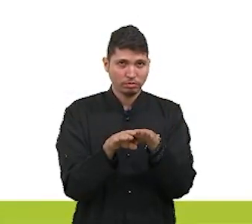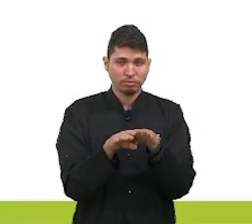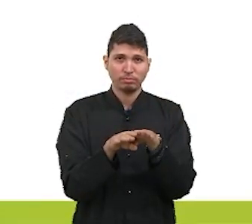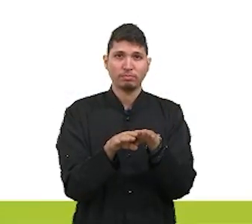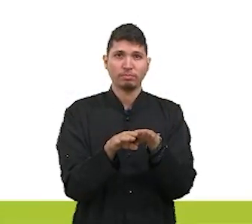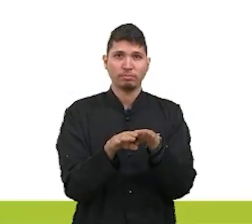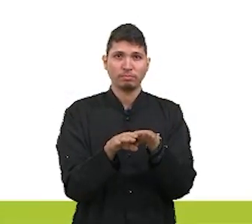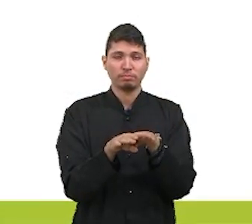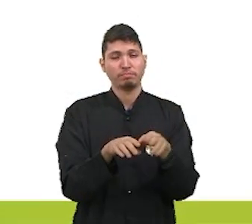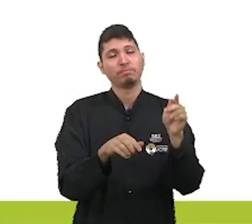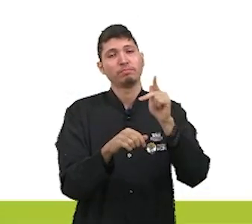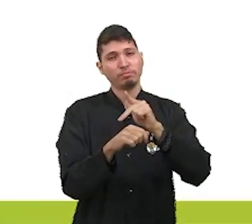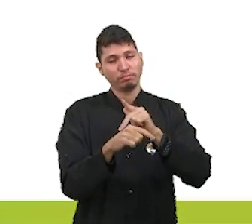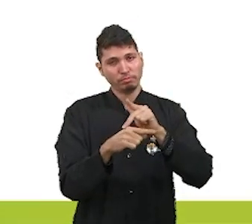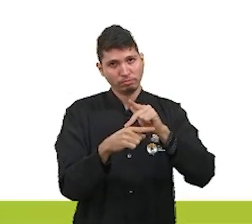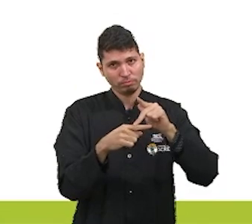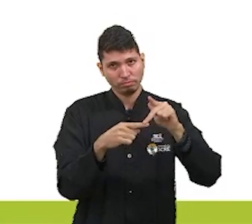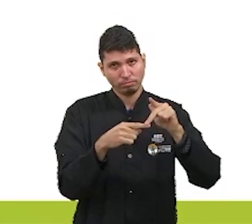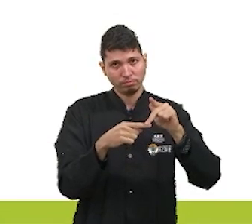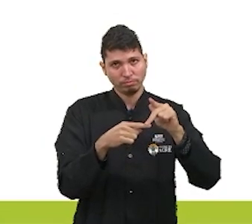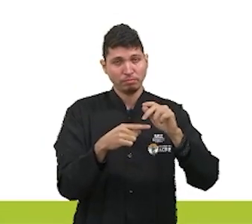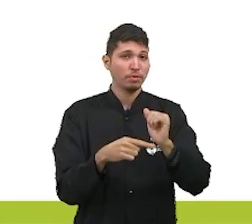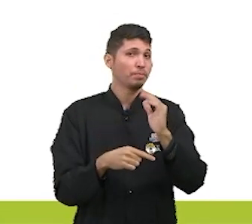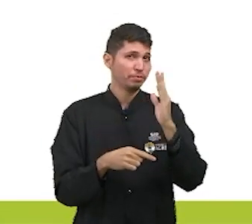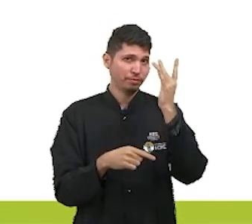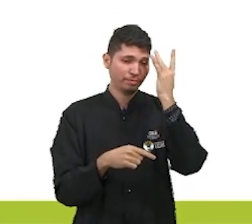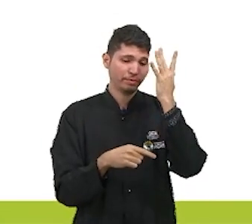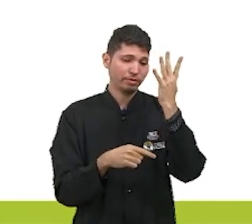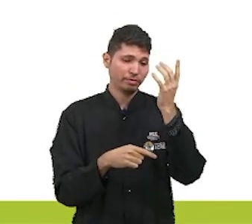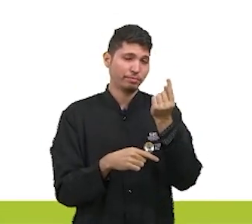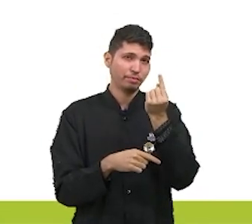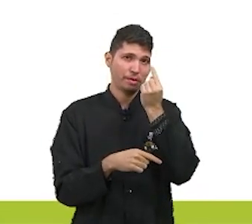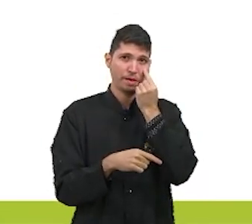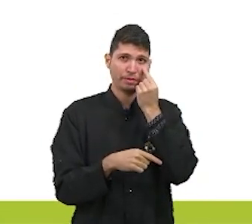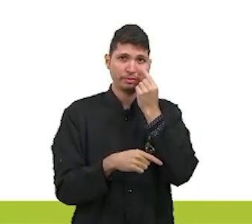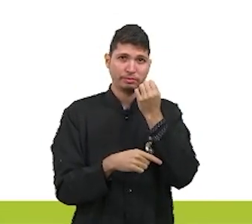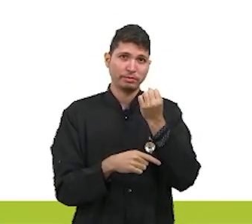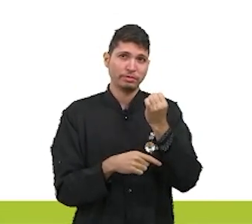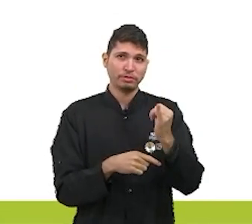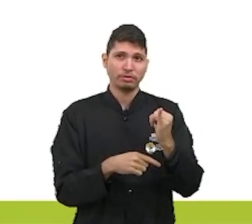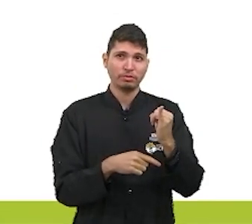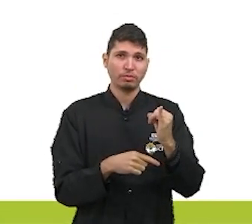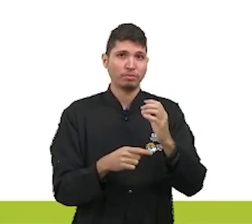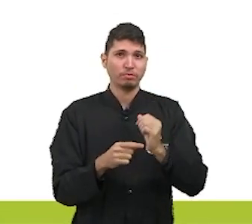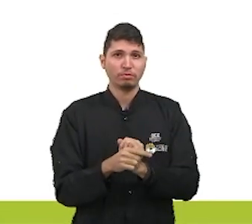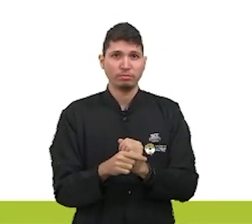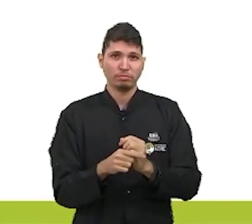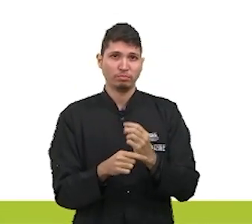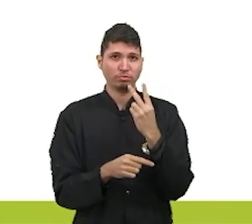considerada polar. É bem mais fácil, né, de analisar quando é somente 2 elementos